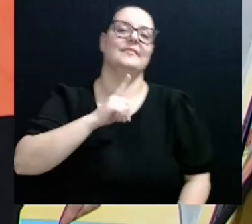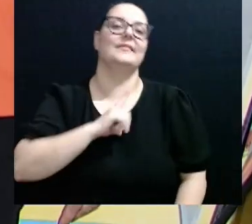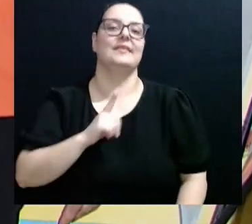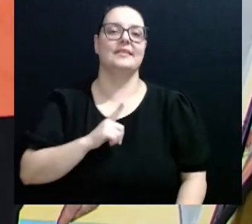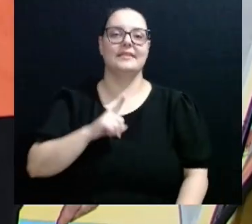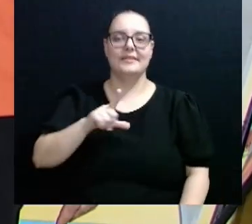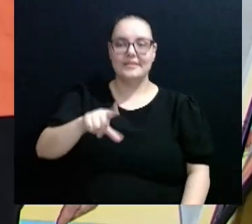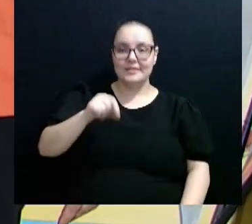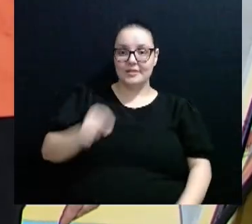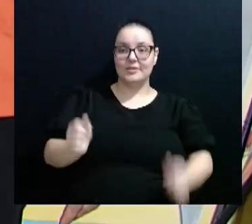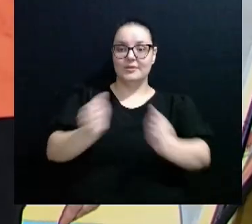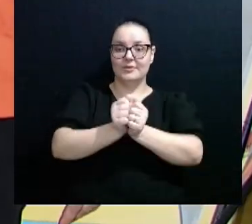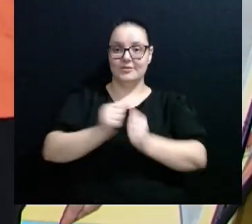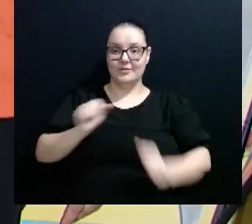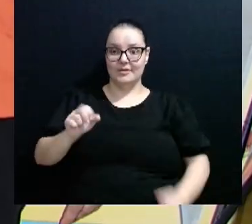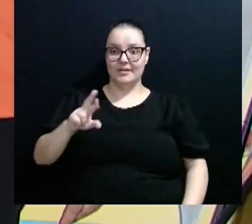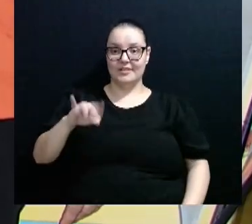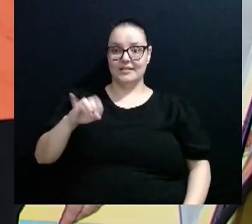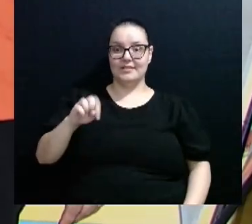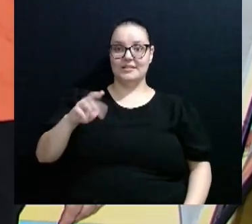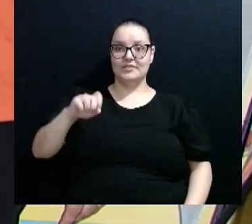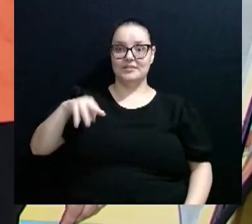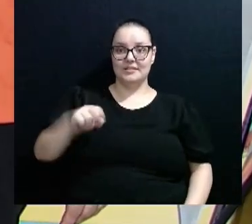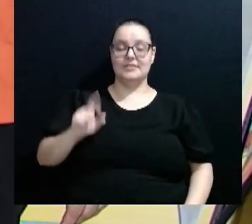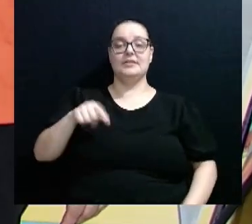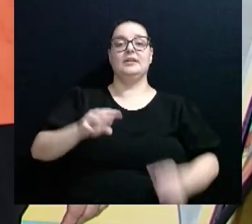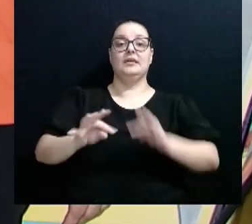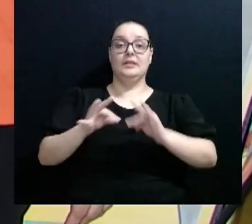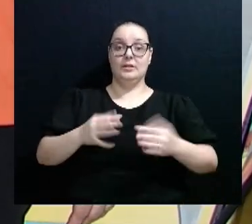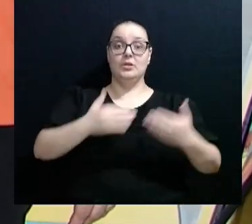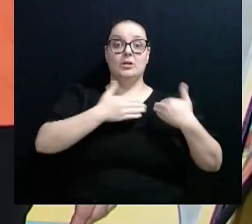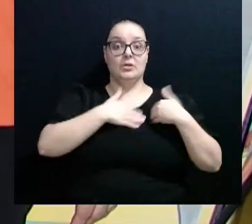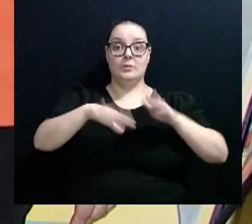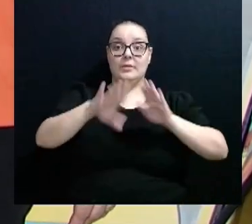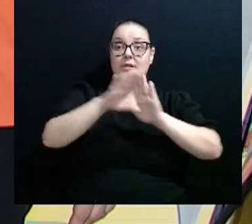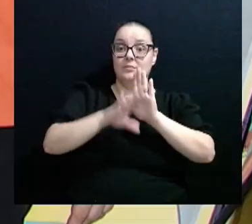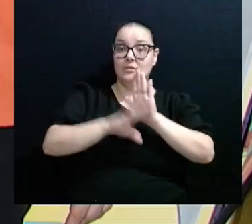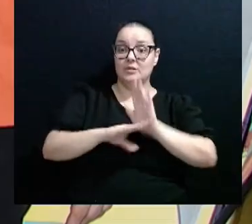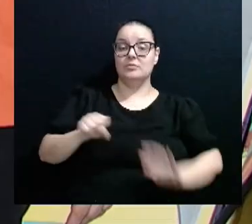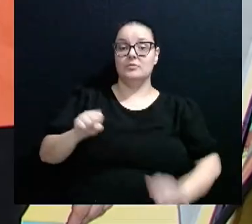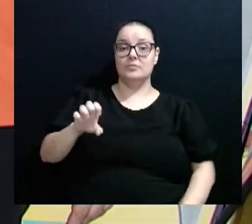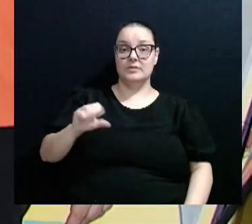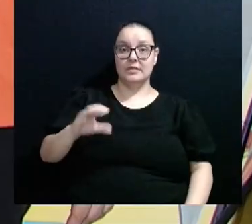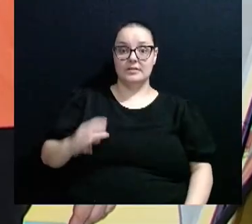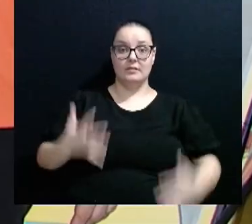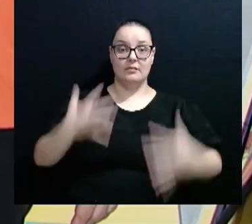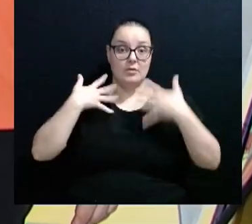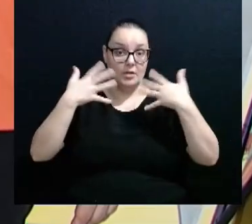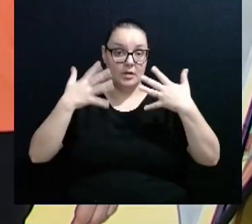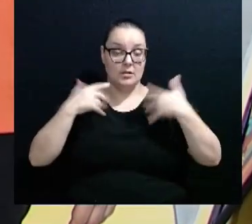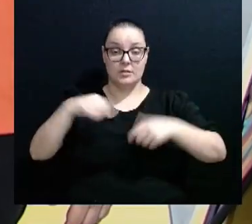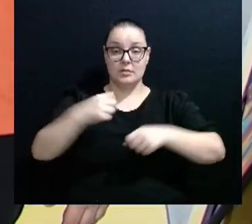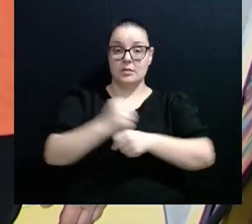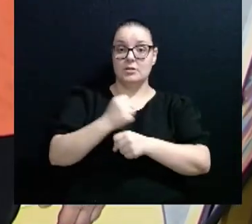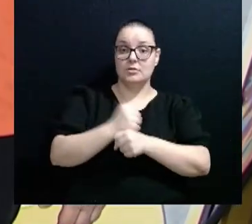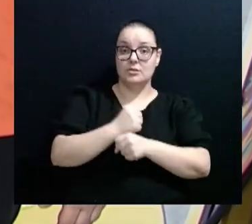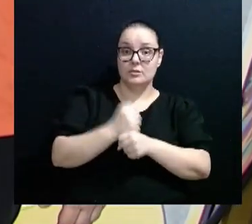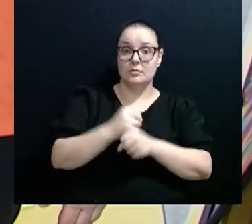Cristiane Godoy, que é a técnica responsável pela programação do Sesc Verão, que neste ano tem um tema